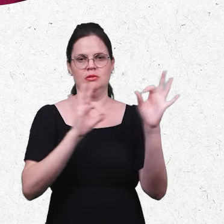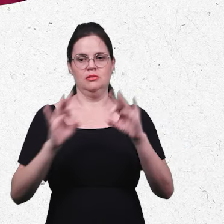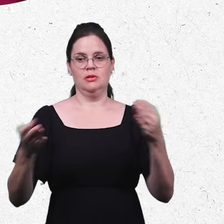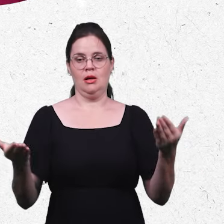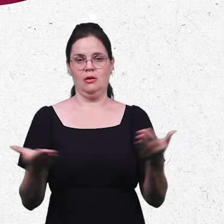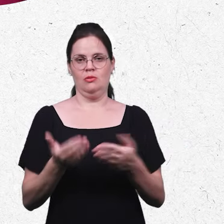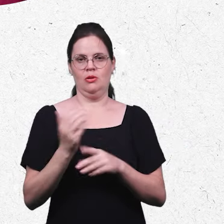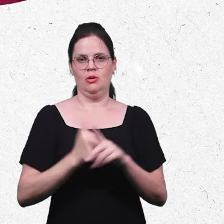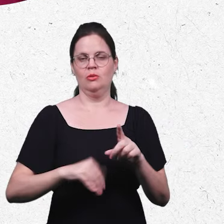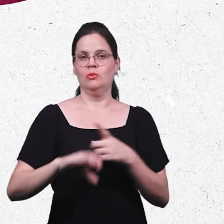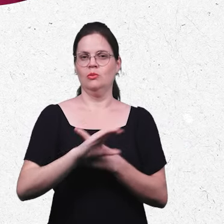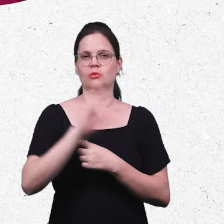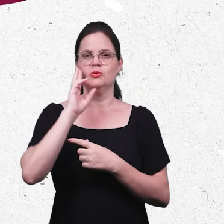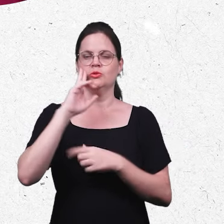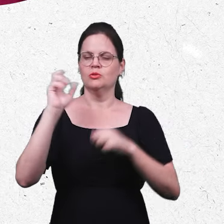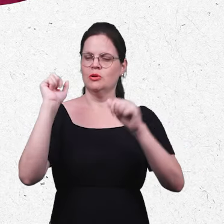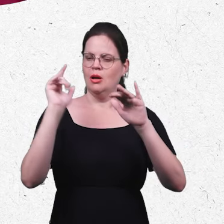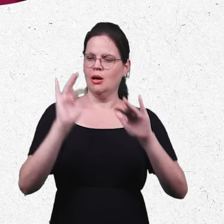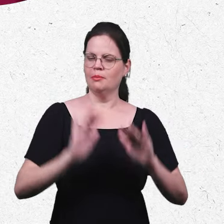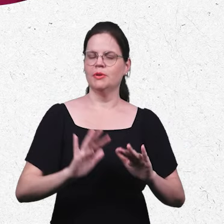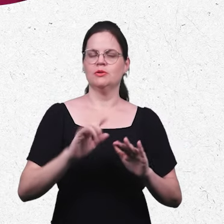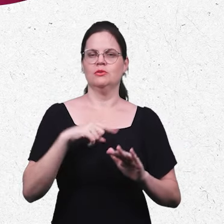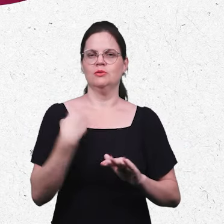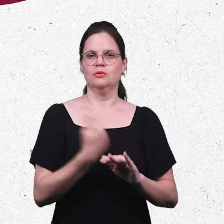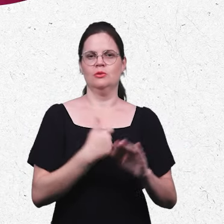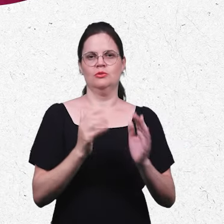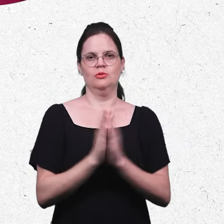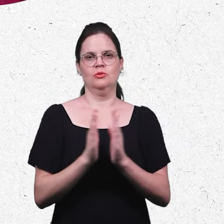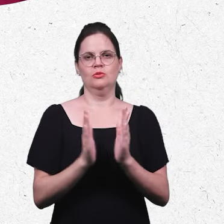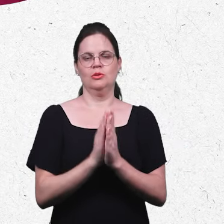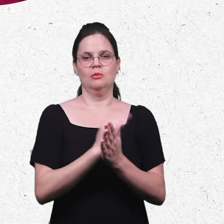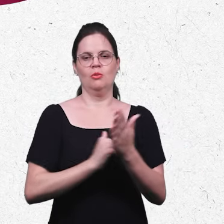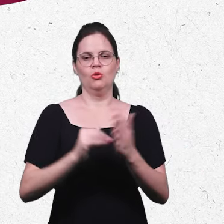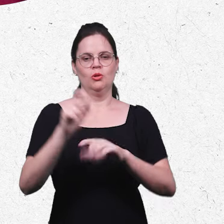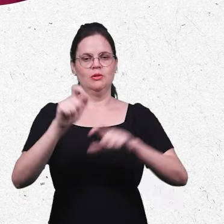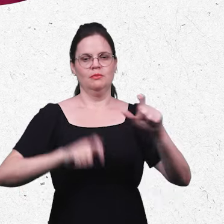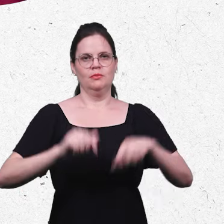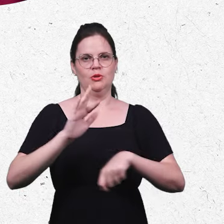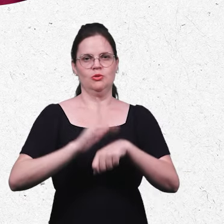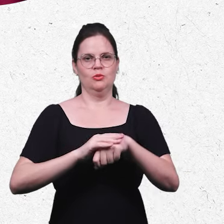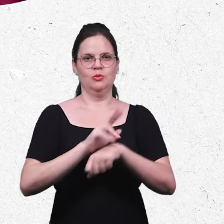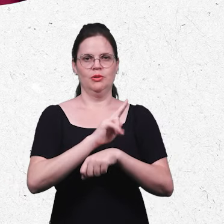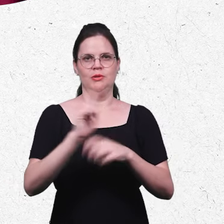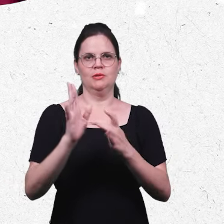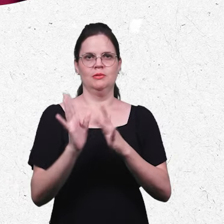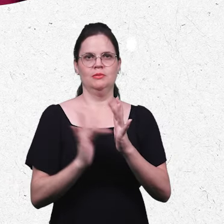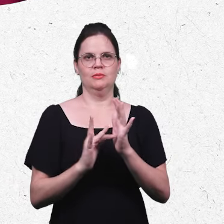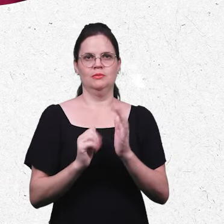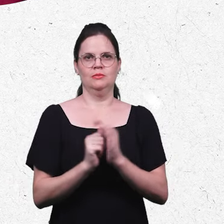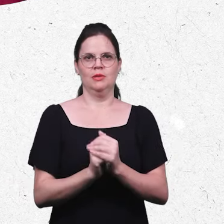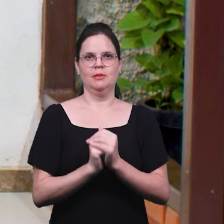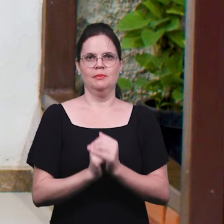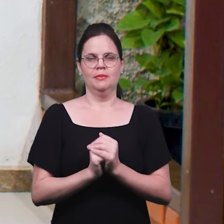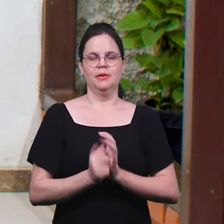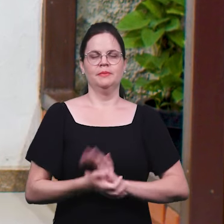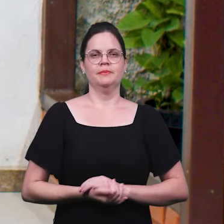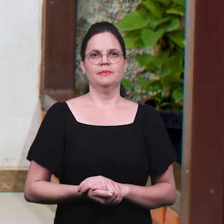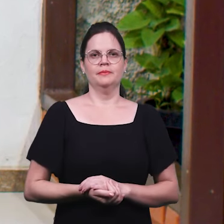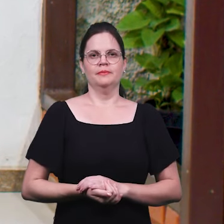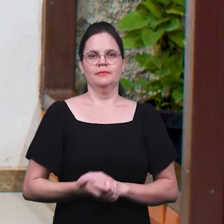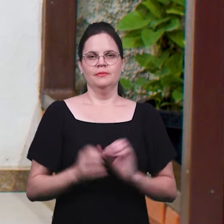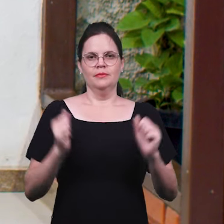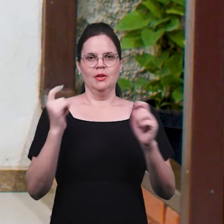nesta hora, que o Senhor venha dar uma bênção. Nós oramos assim por todos os enfermos, em nome de Jesus. Amém.